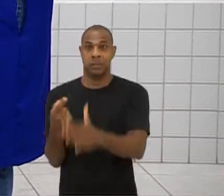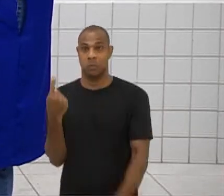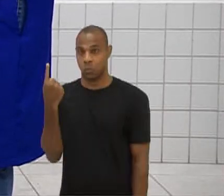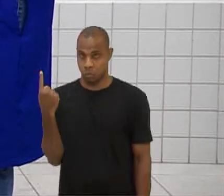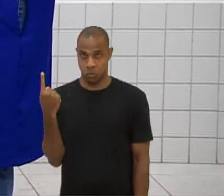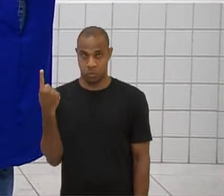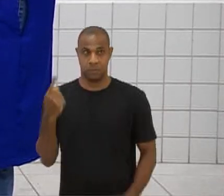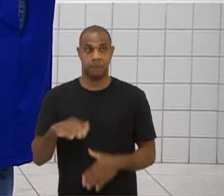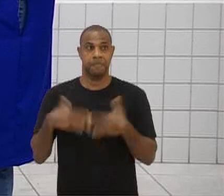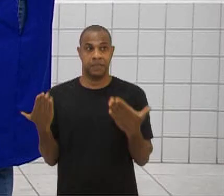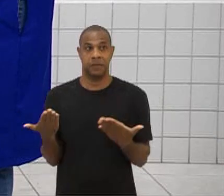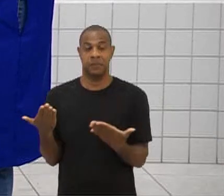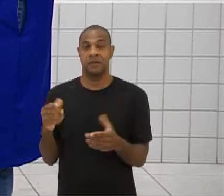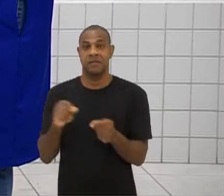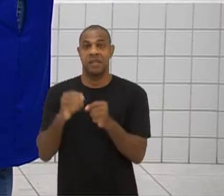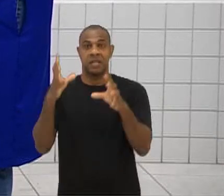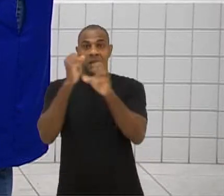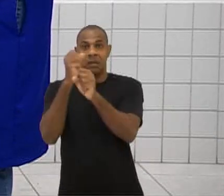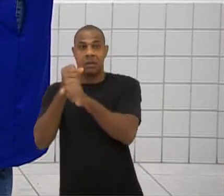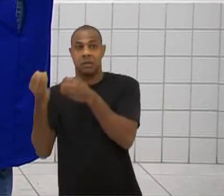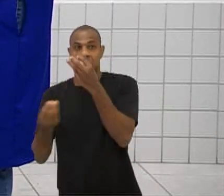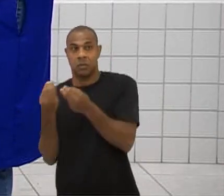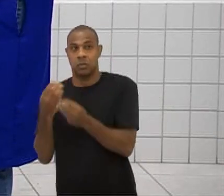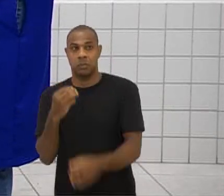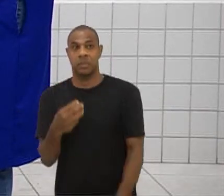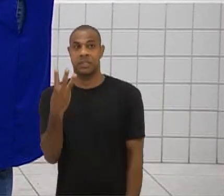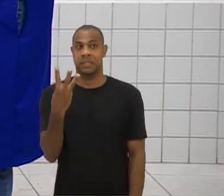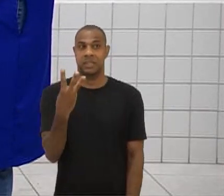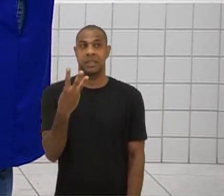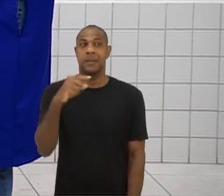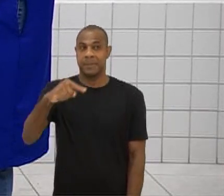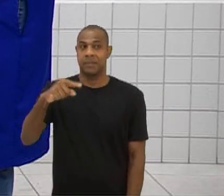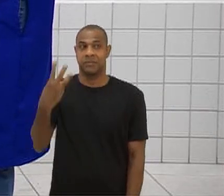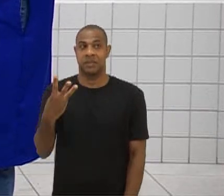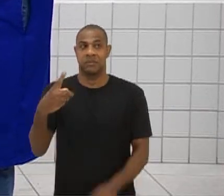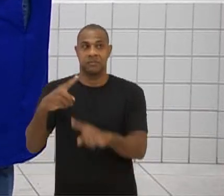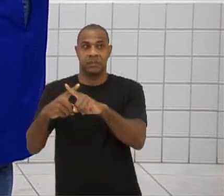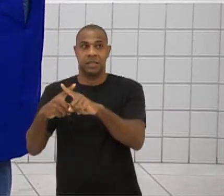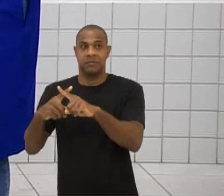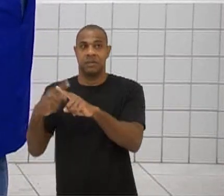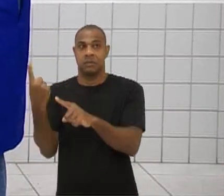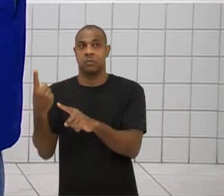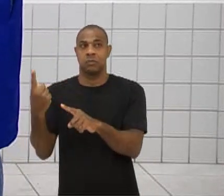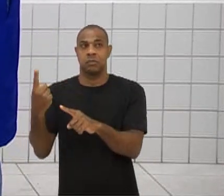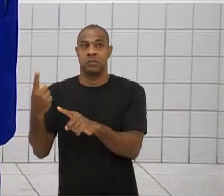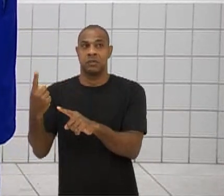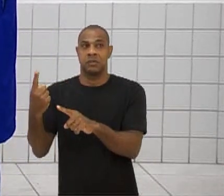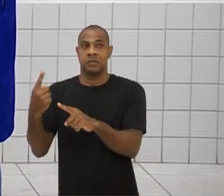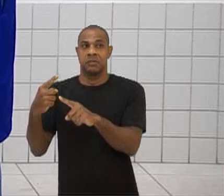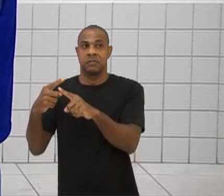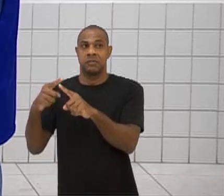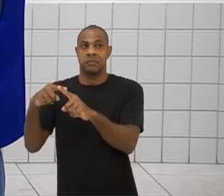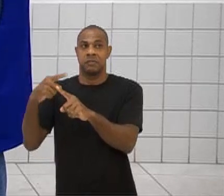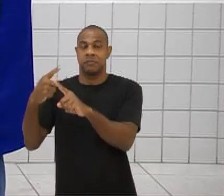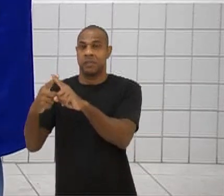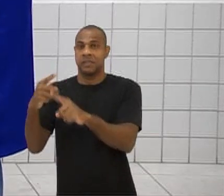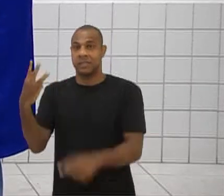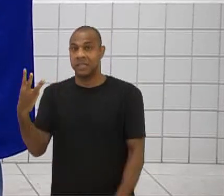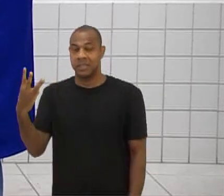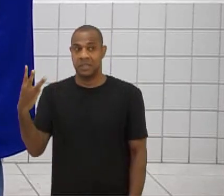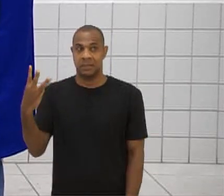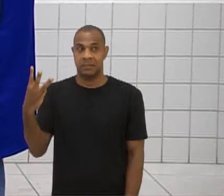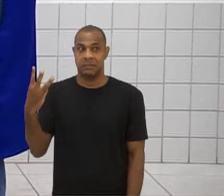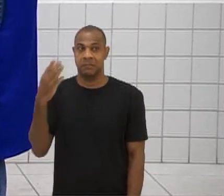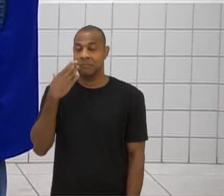No máximo. Então, fazendo as continhas aqui, -3 vezes 1, -3, com mais 5, 2,